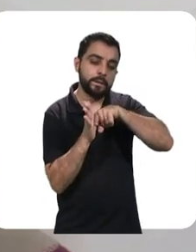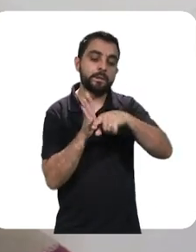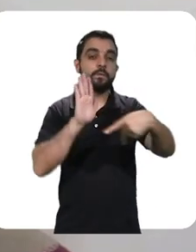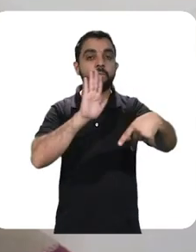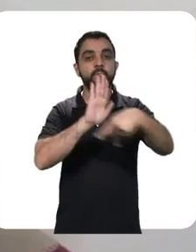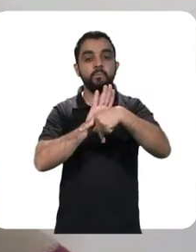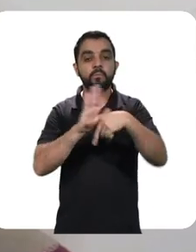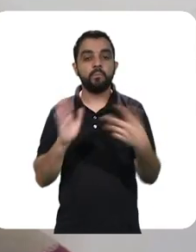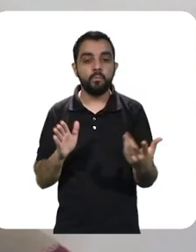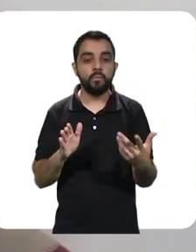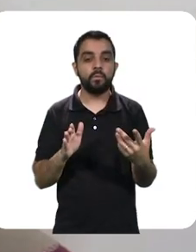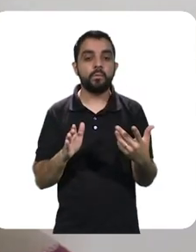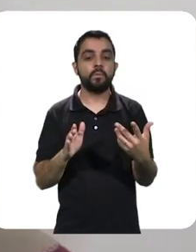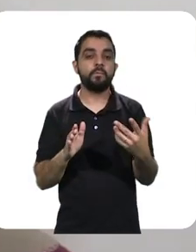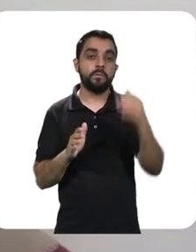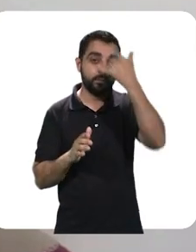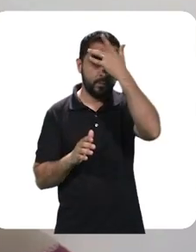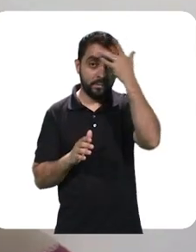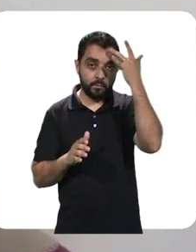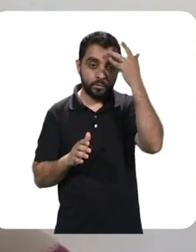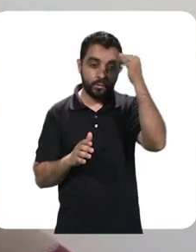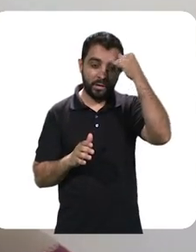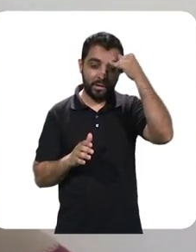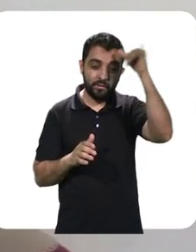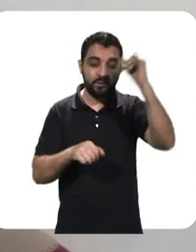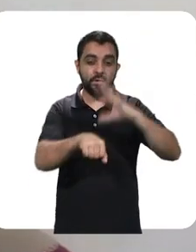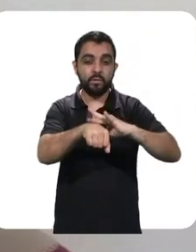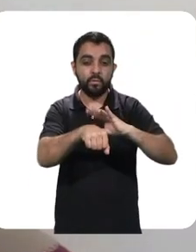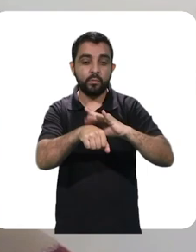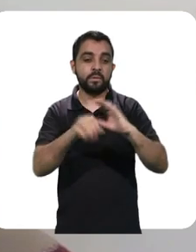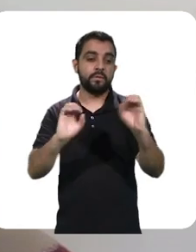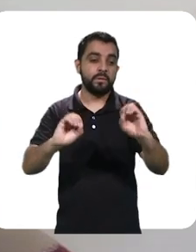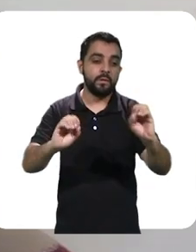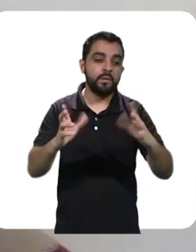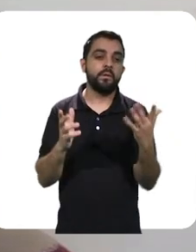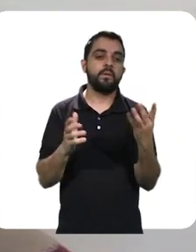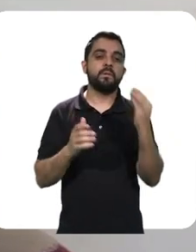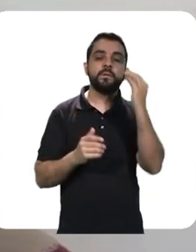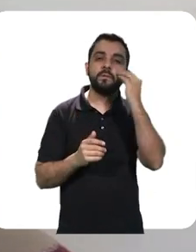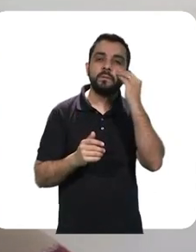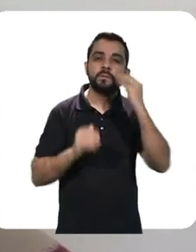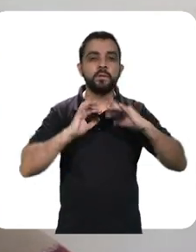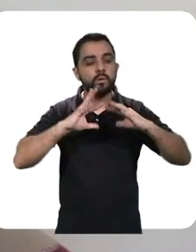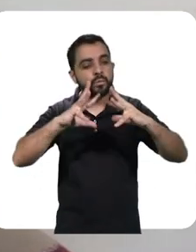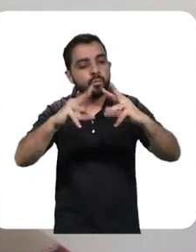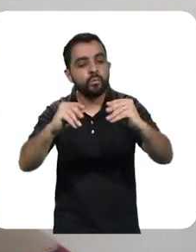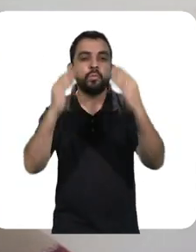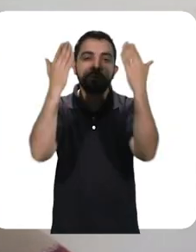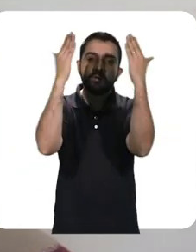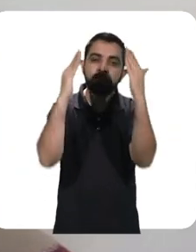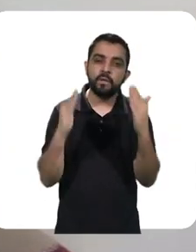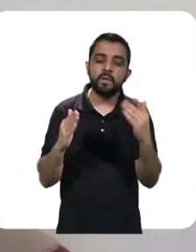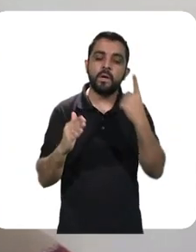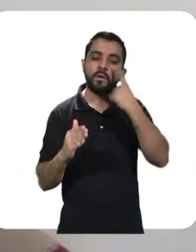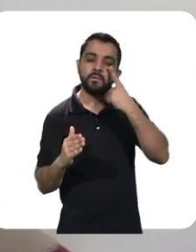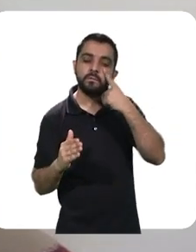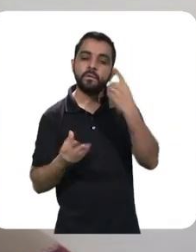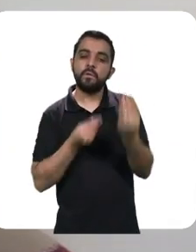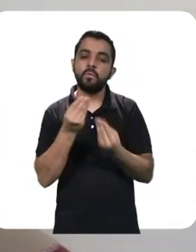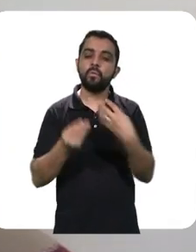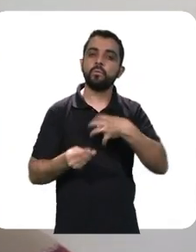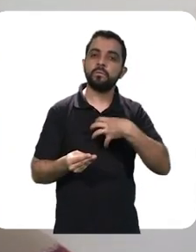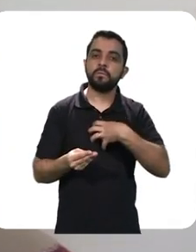de Pádua não tomasse essa conduta de isolar uma cidade, testar todos os casos, avaliar a evolução, a gente